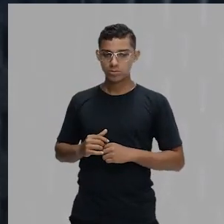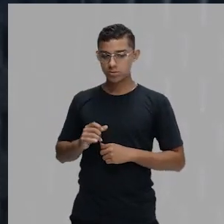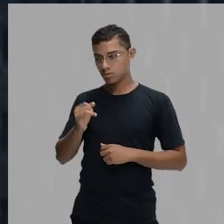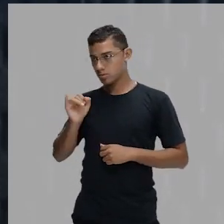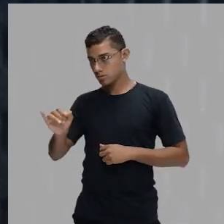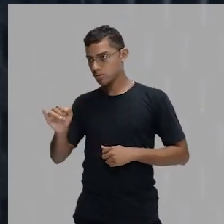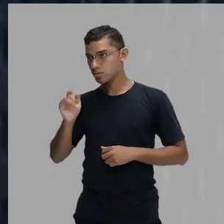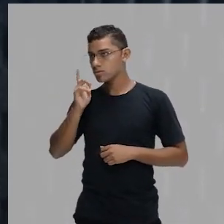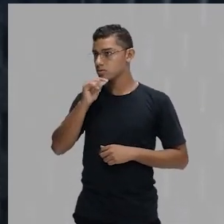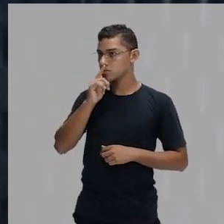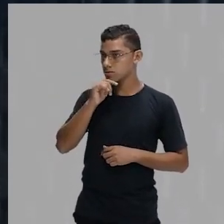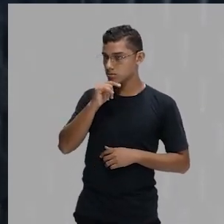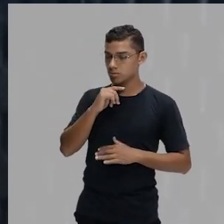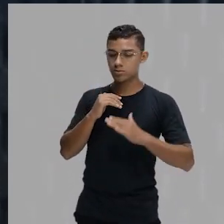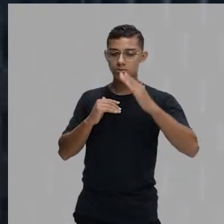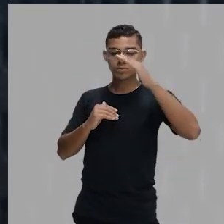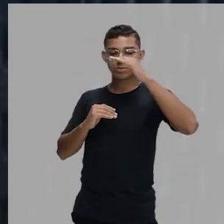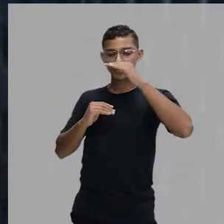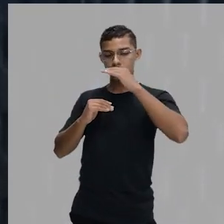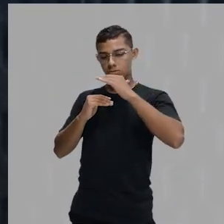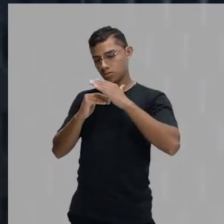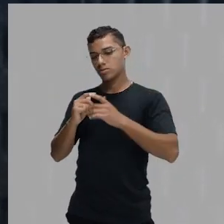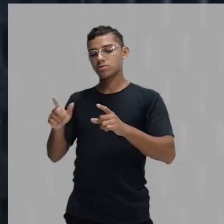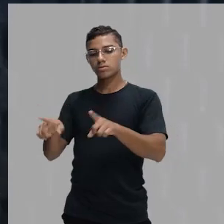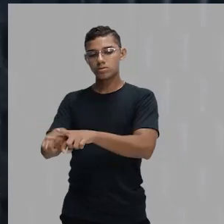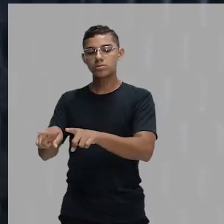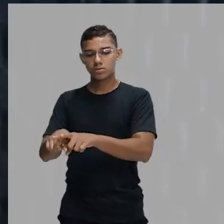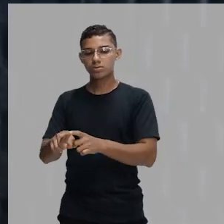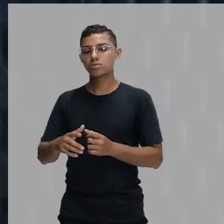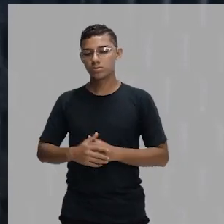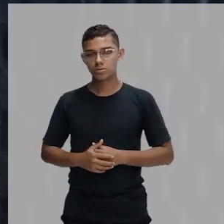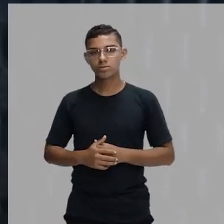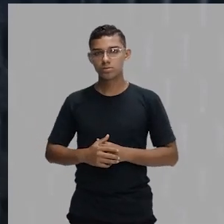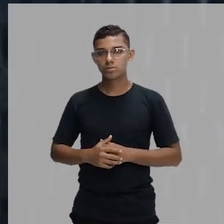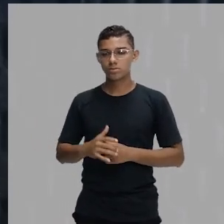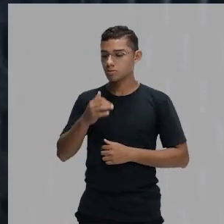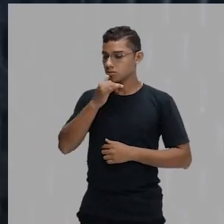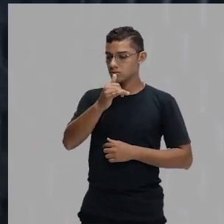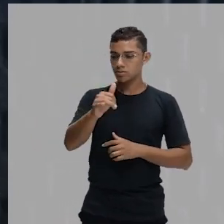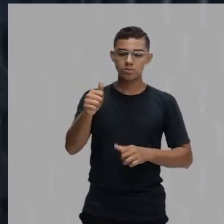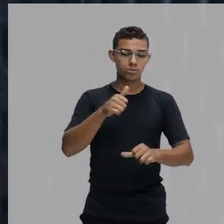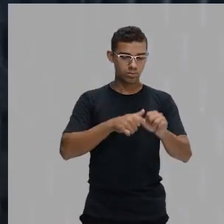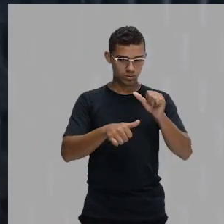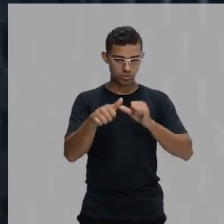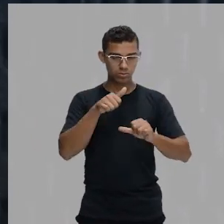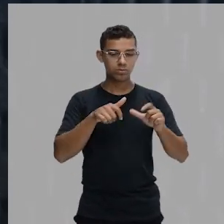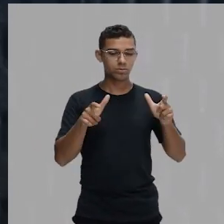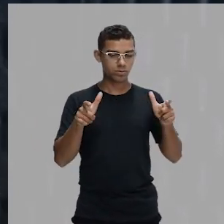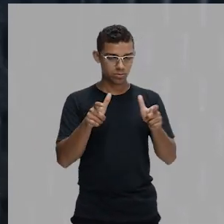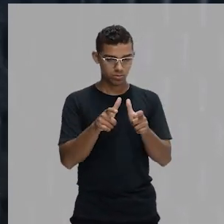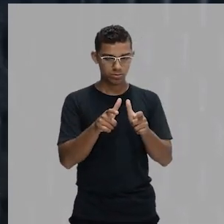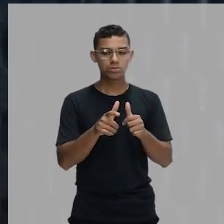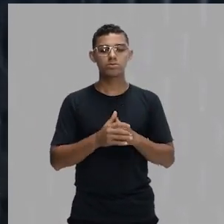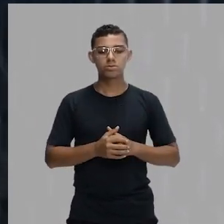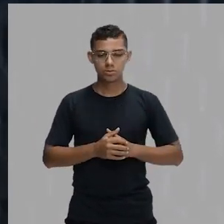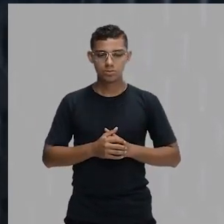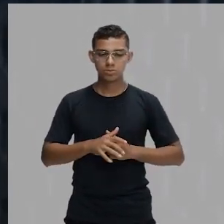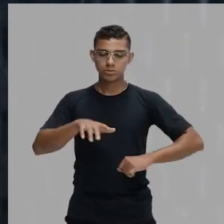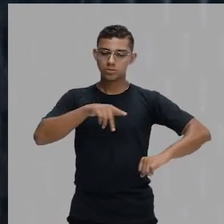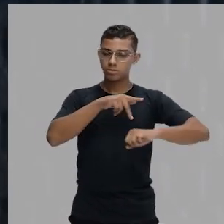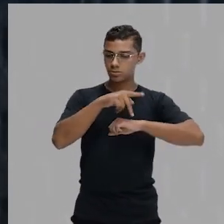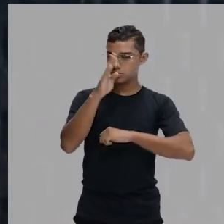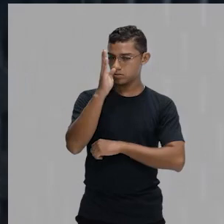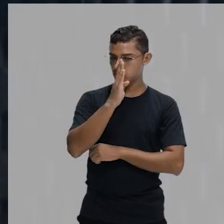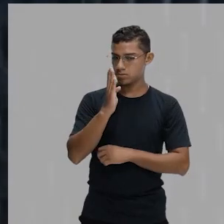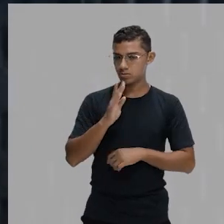baixo, a quantidade de energia que vai ser gerada também vai ser muito, muito pequena, né? Então, no Brasil também